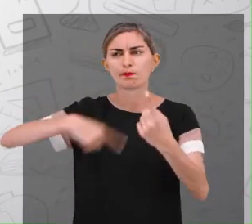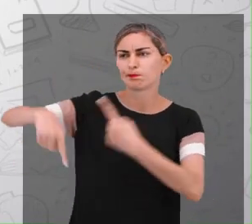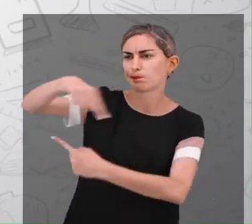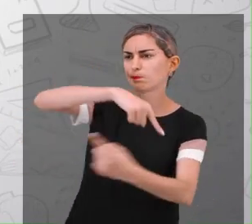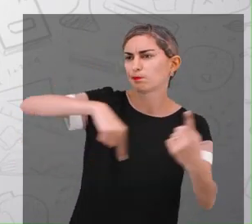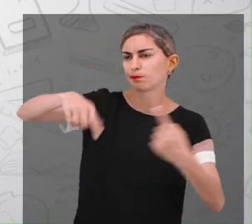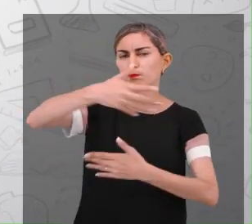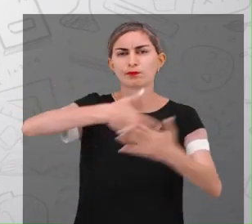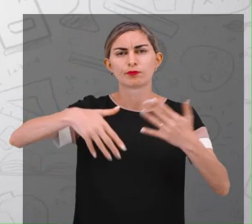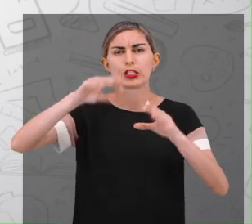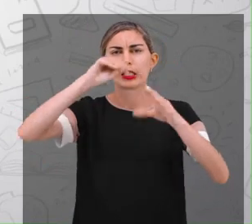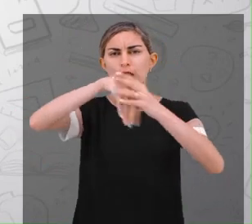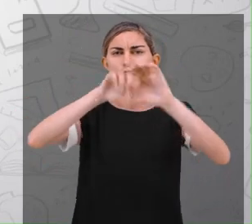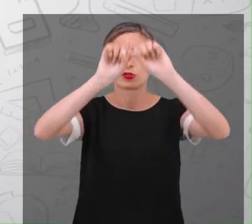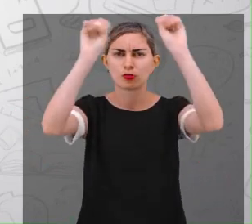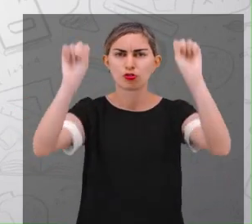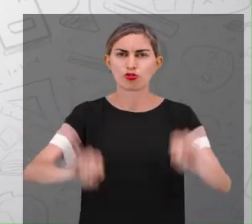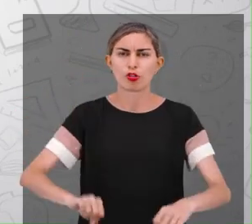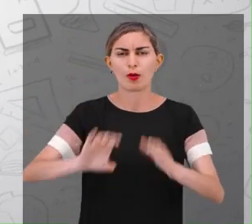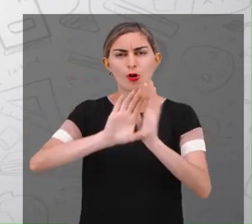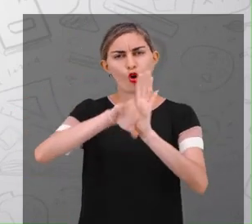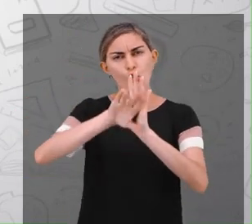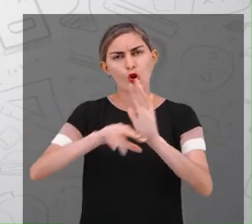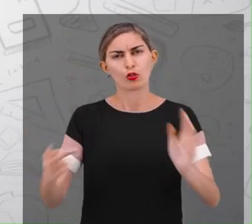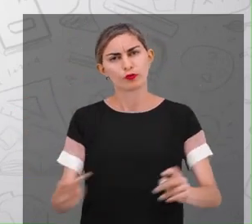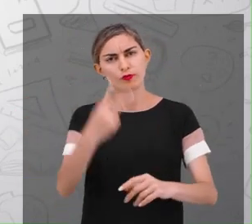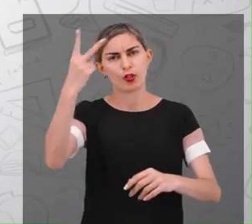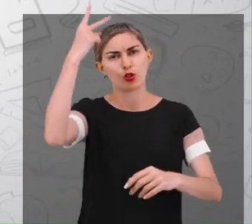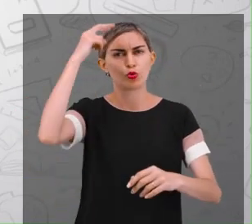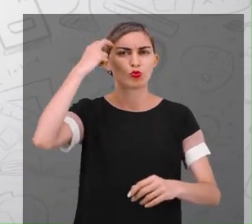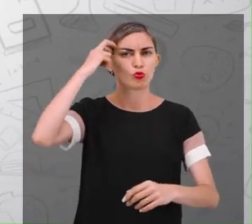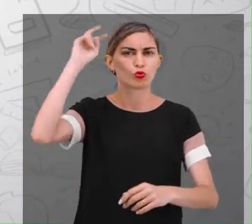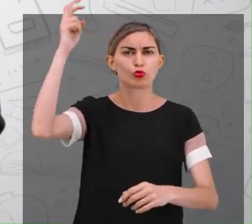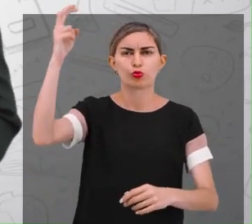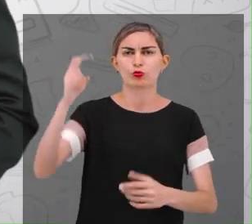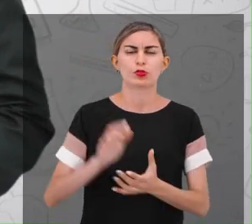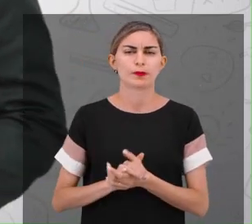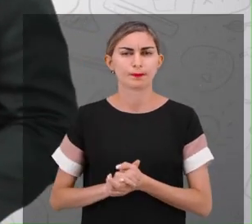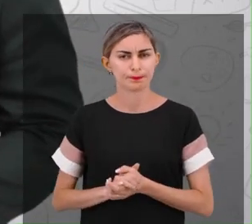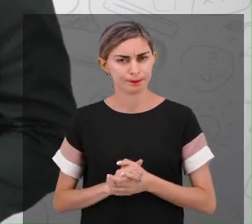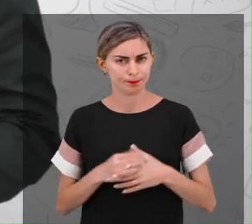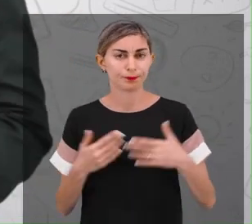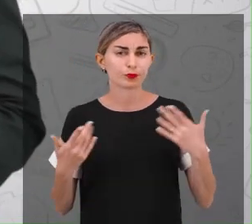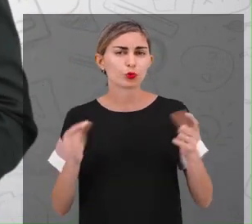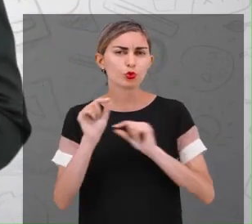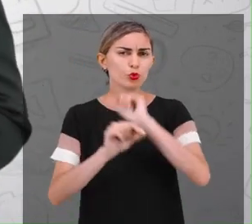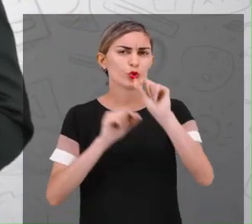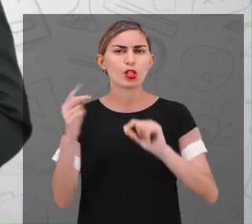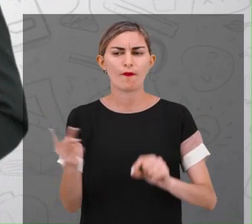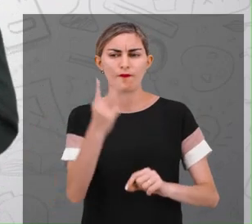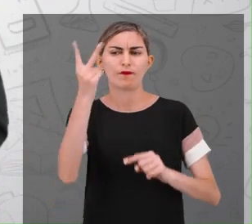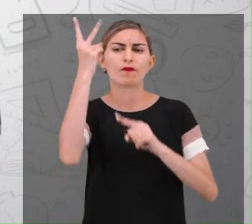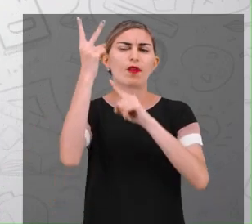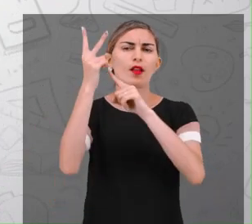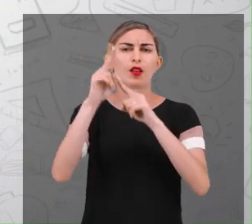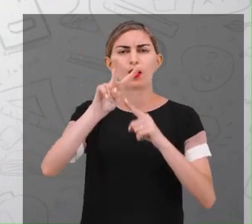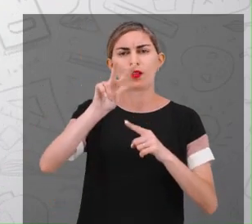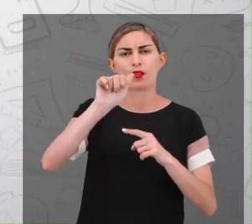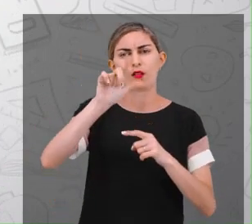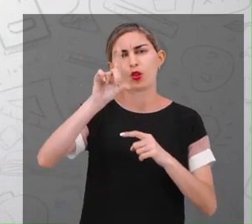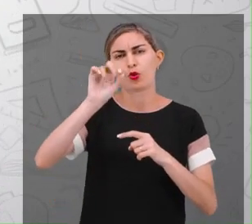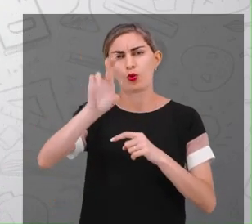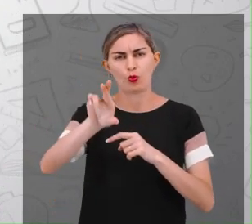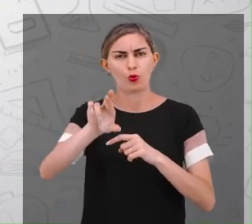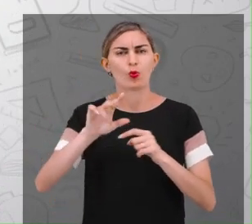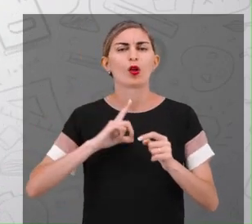dentro de um sistema com códigos, valores e culturas. E o que é valor? O termo valor,